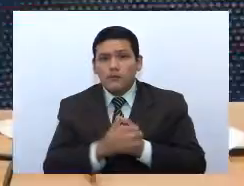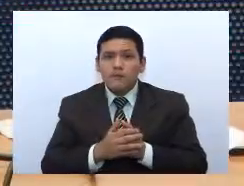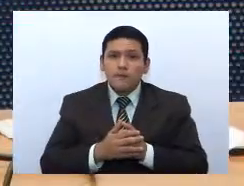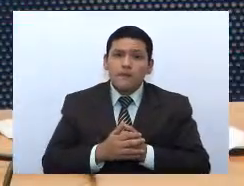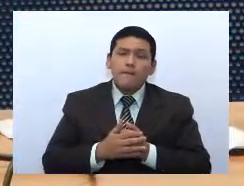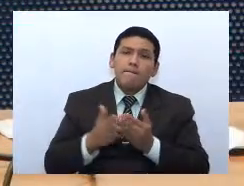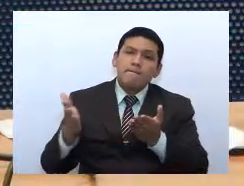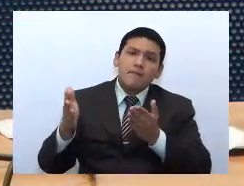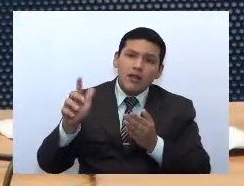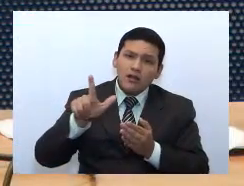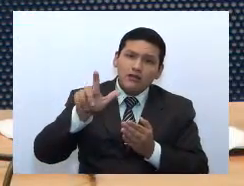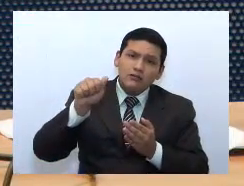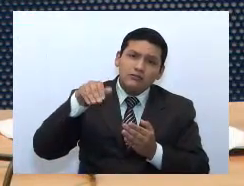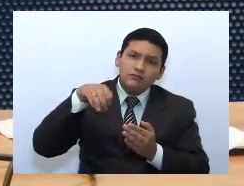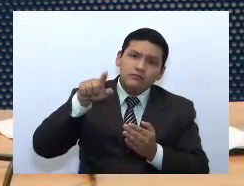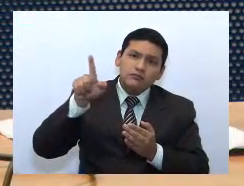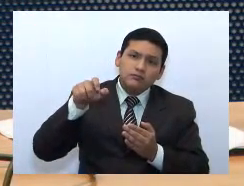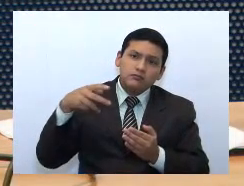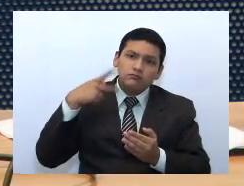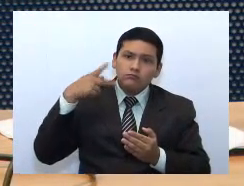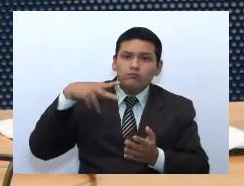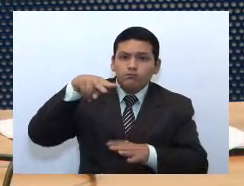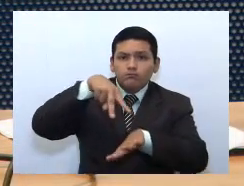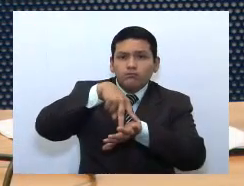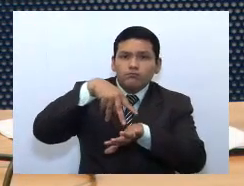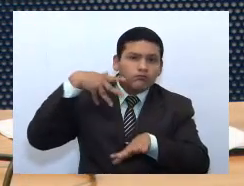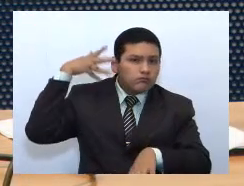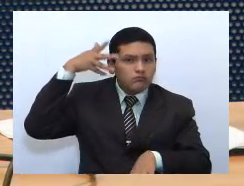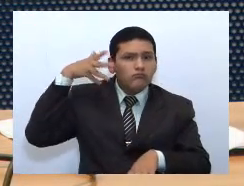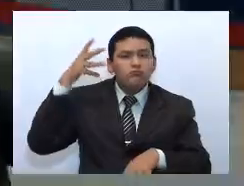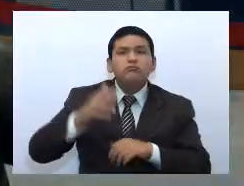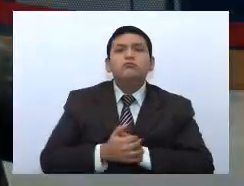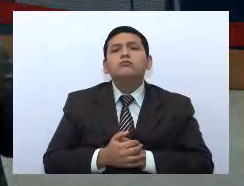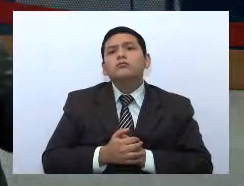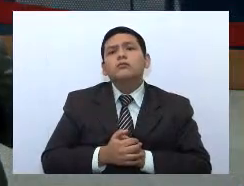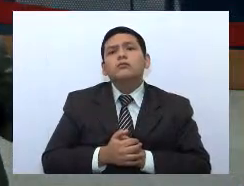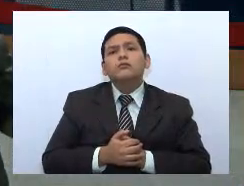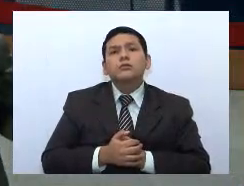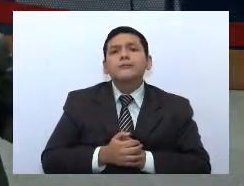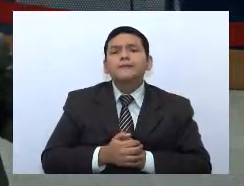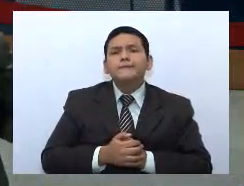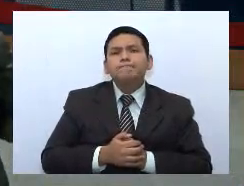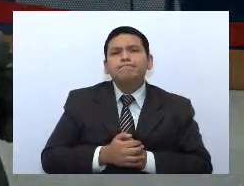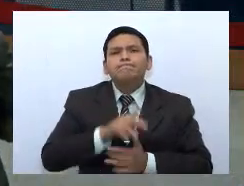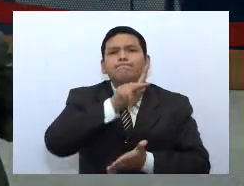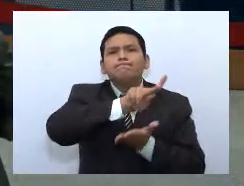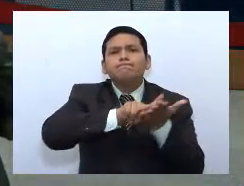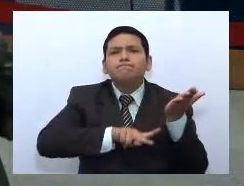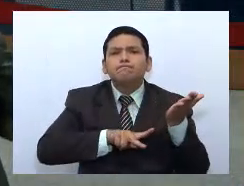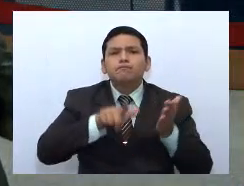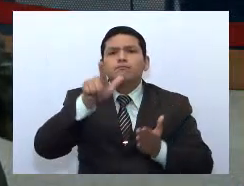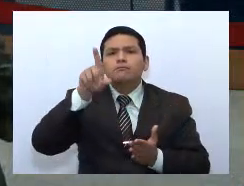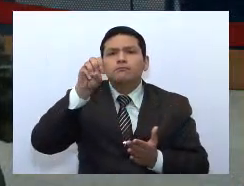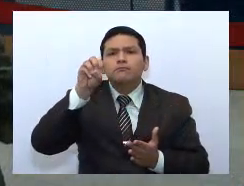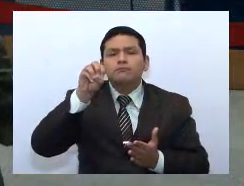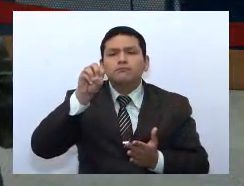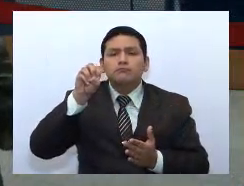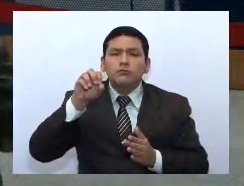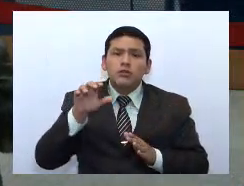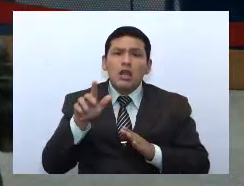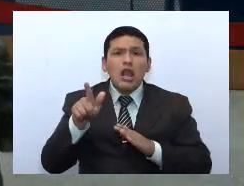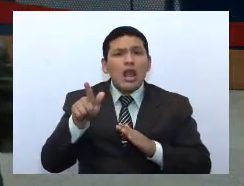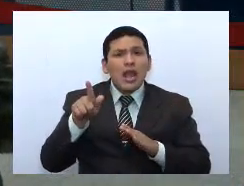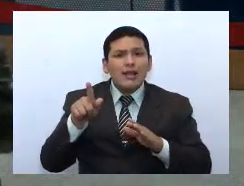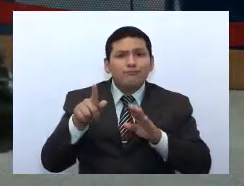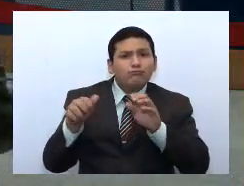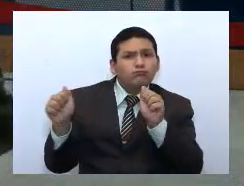Lamé. Senhor presidente, o projeto da LDO, ele pode receber